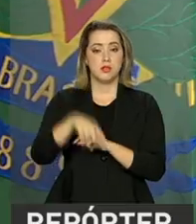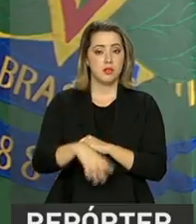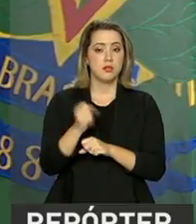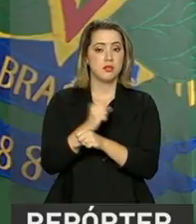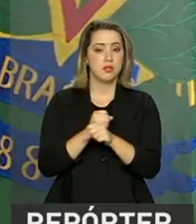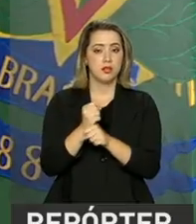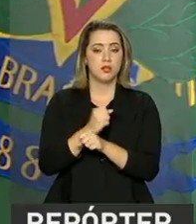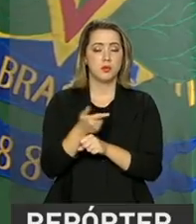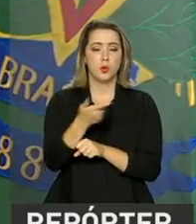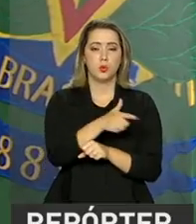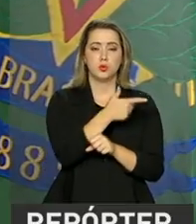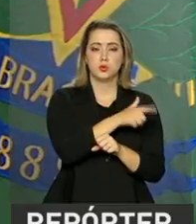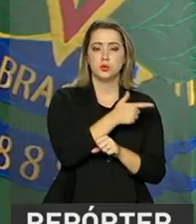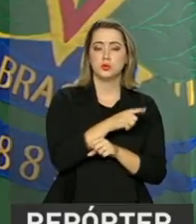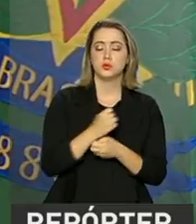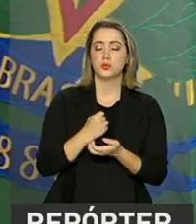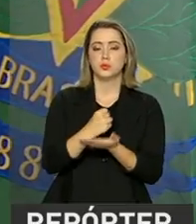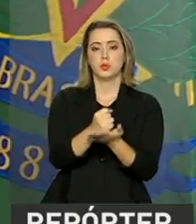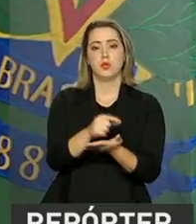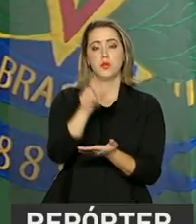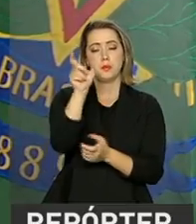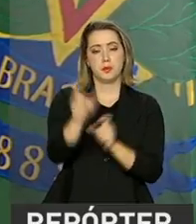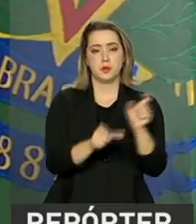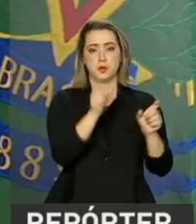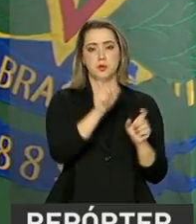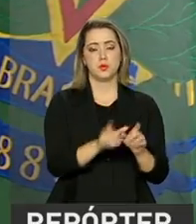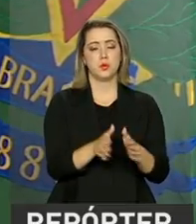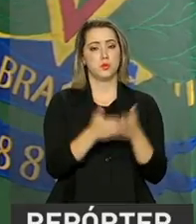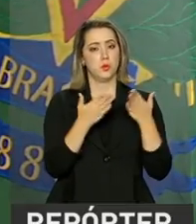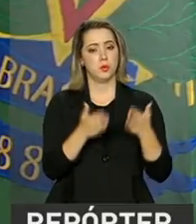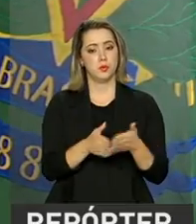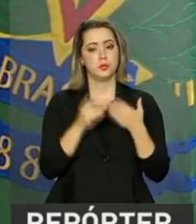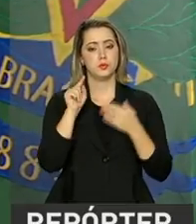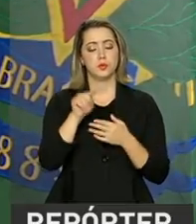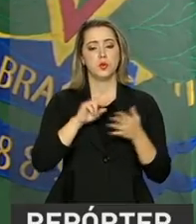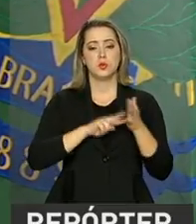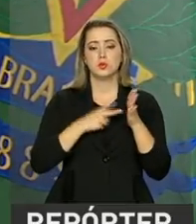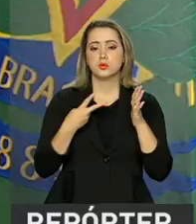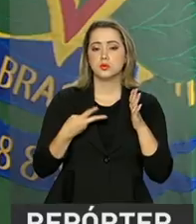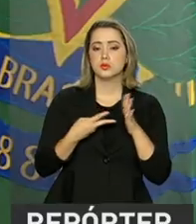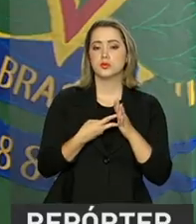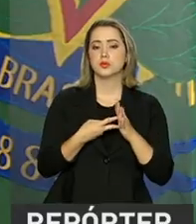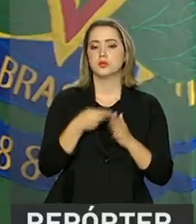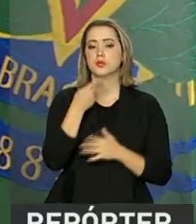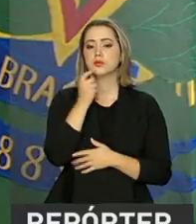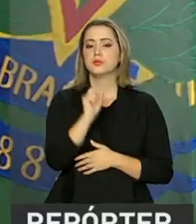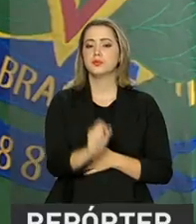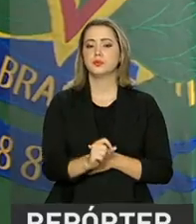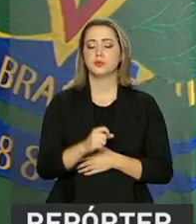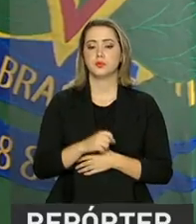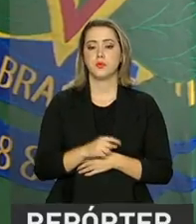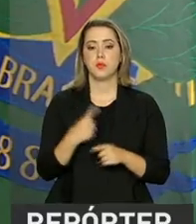para a população de baixa renda têm significado um